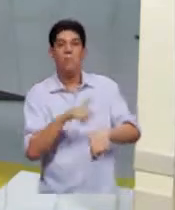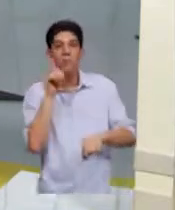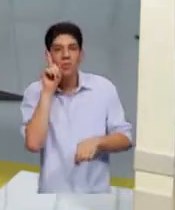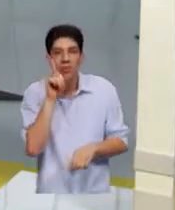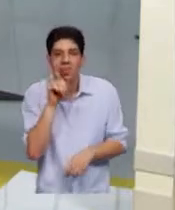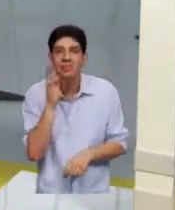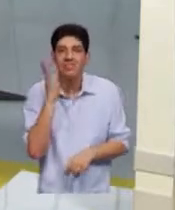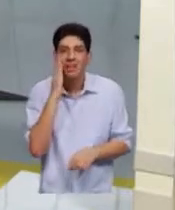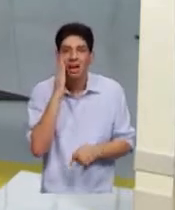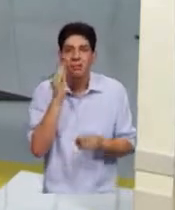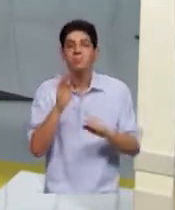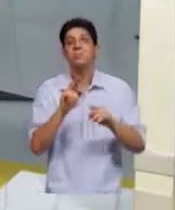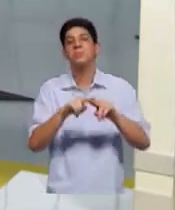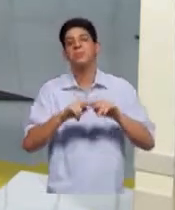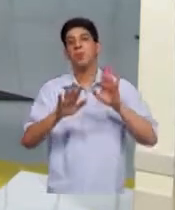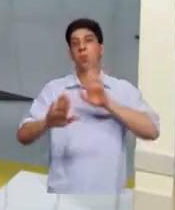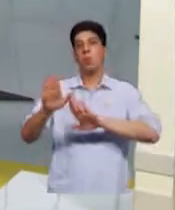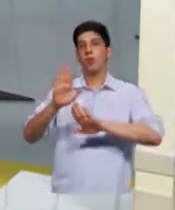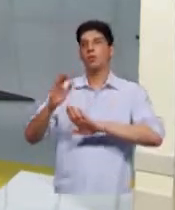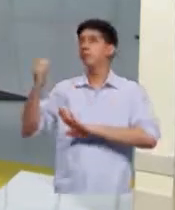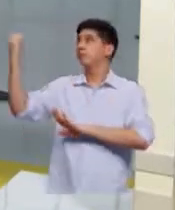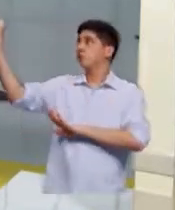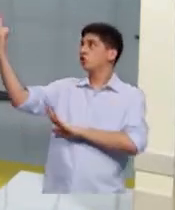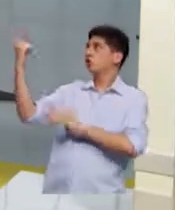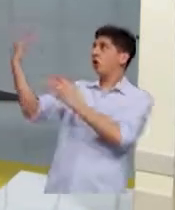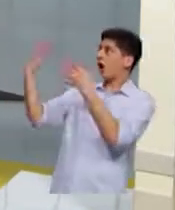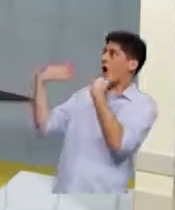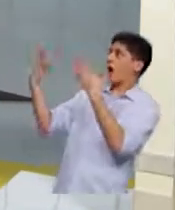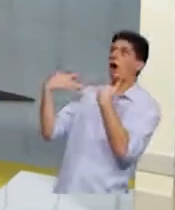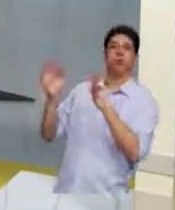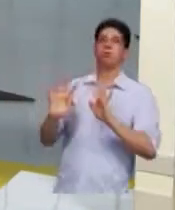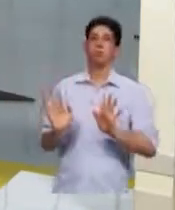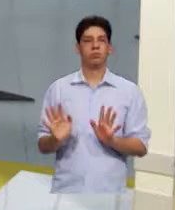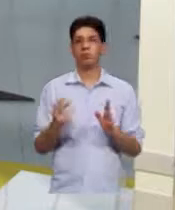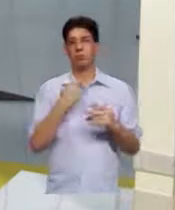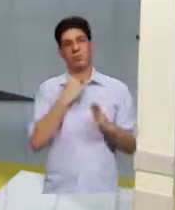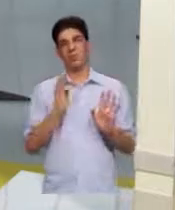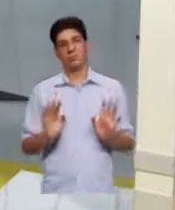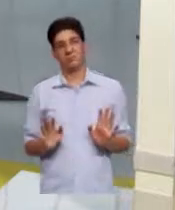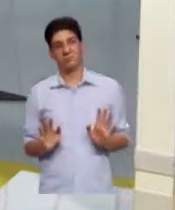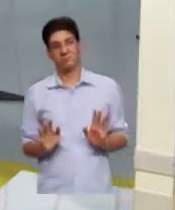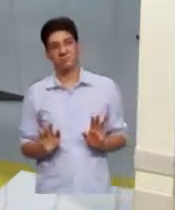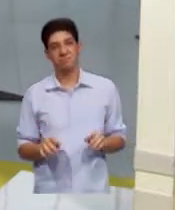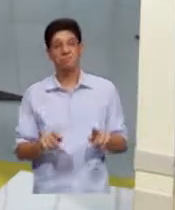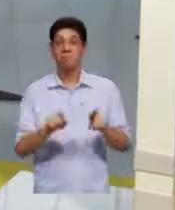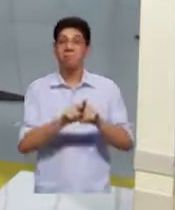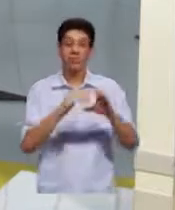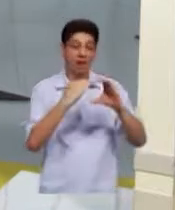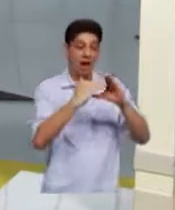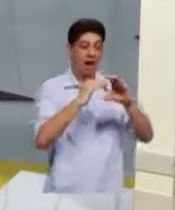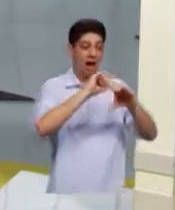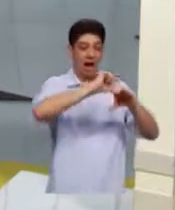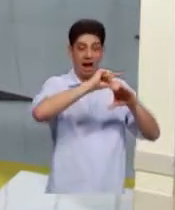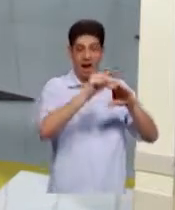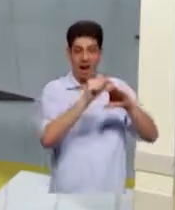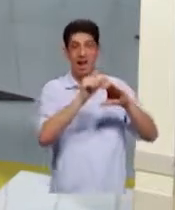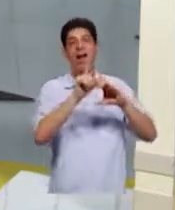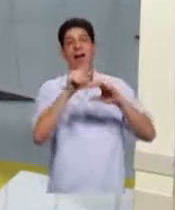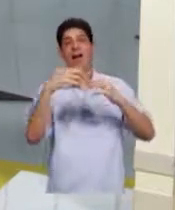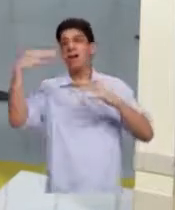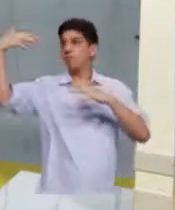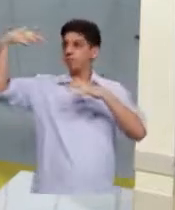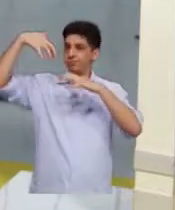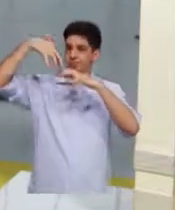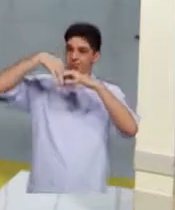na exposição ao Sol. A camada de ozônio também, ela filtra os raios ultravioletas do